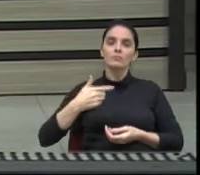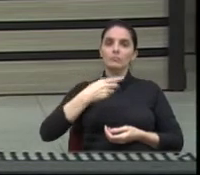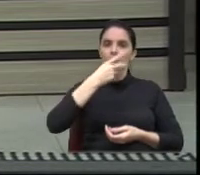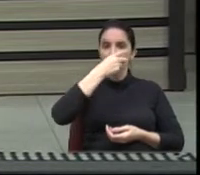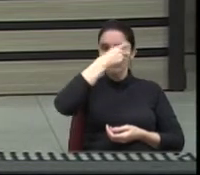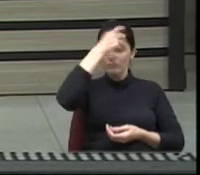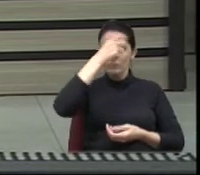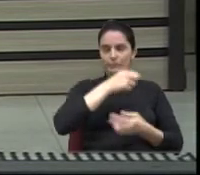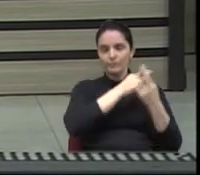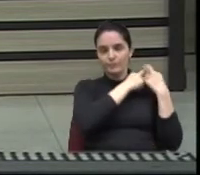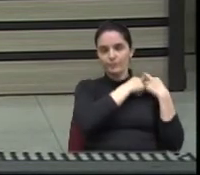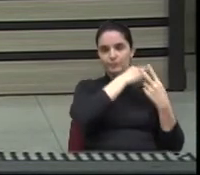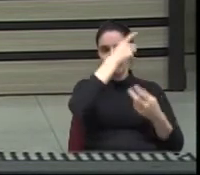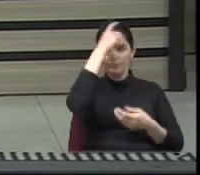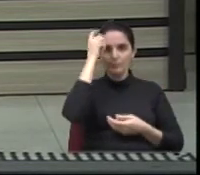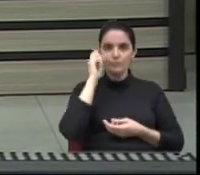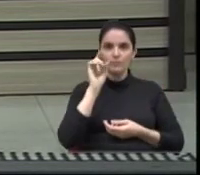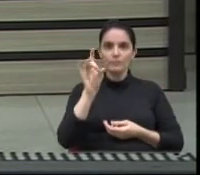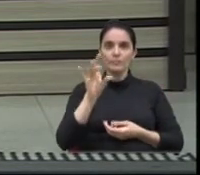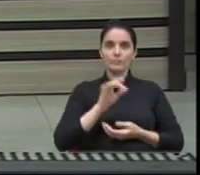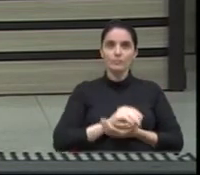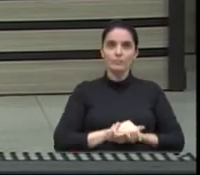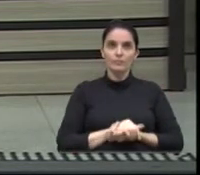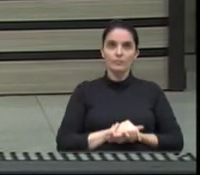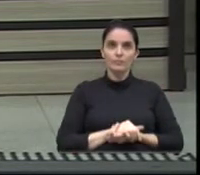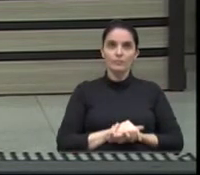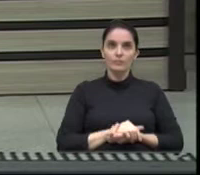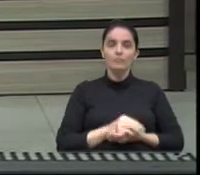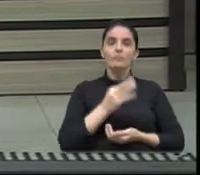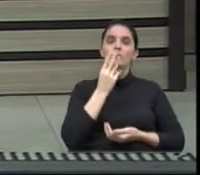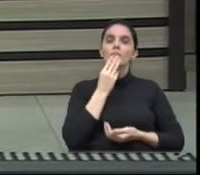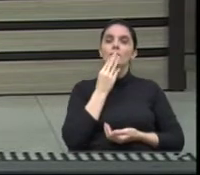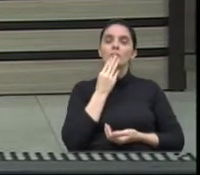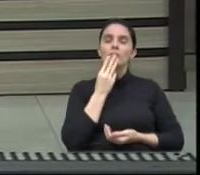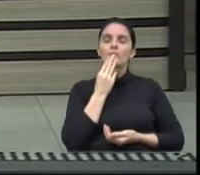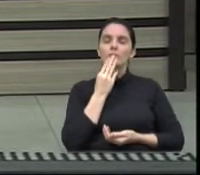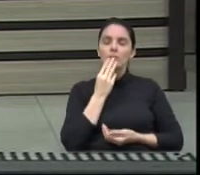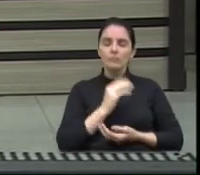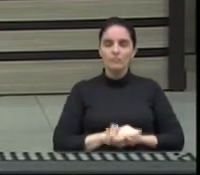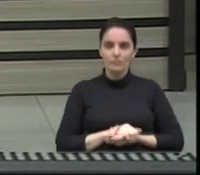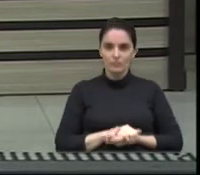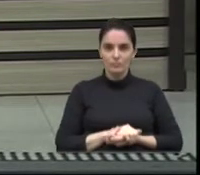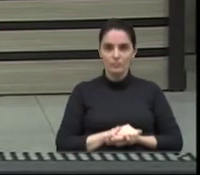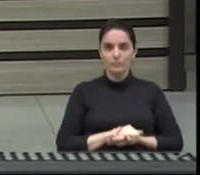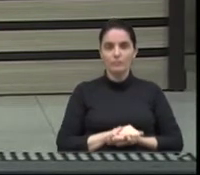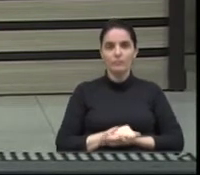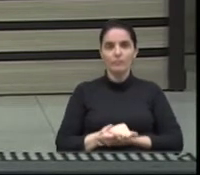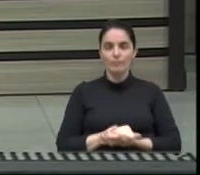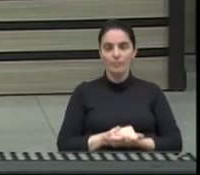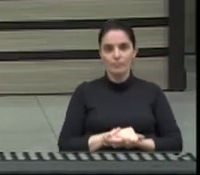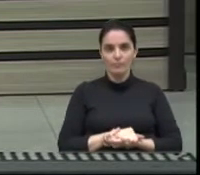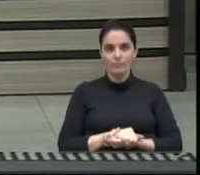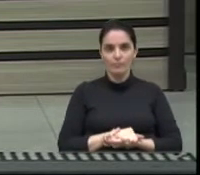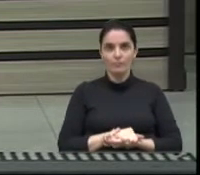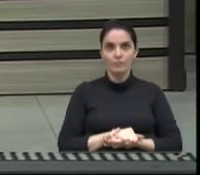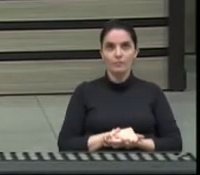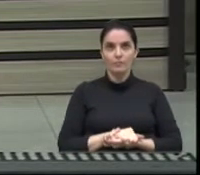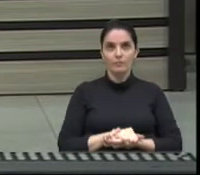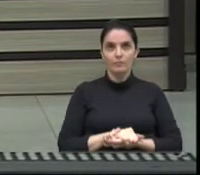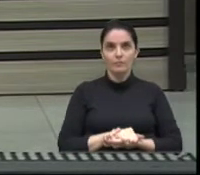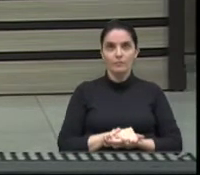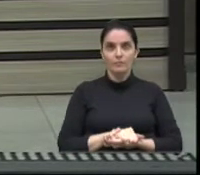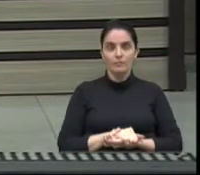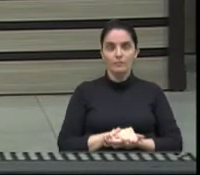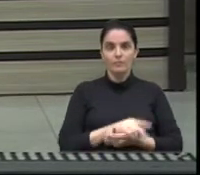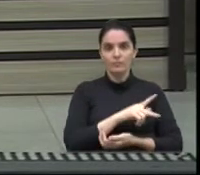Rodrigues Costa. Em discussão. Eu gostaria de discutir, senhor presidente. Com a palavra, vereador Vaguinho. Senhor presidente,